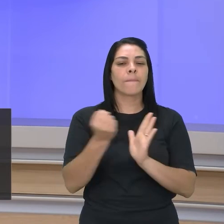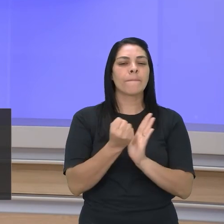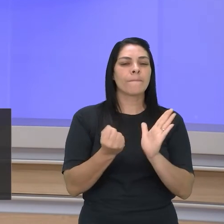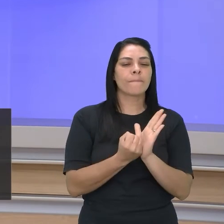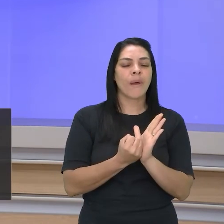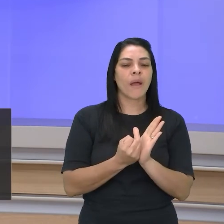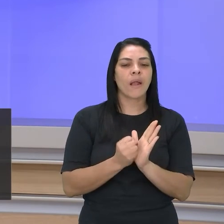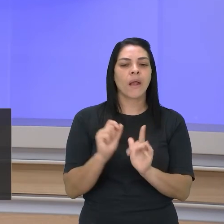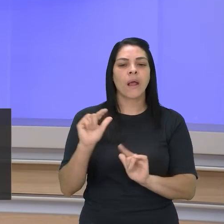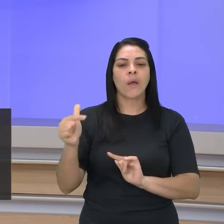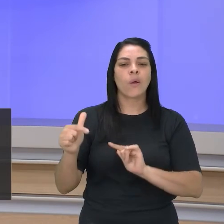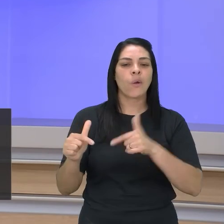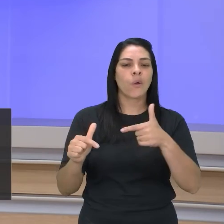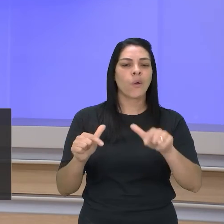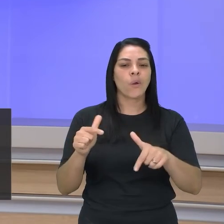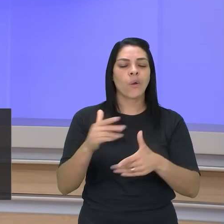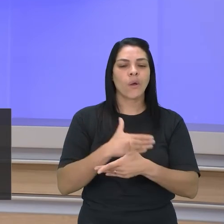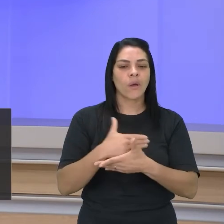outras